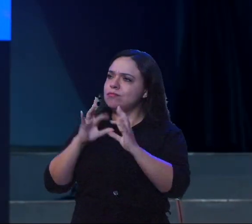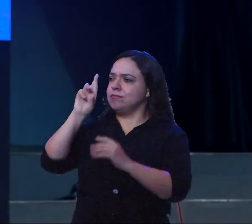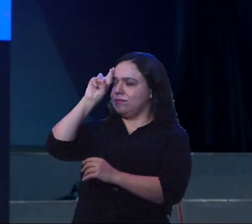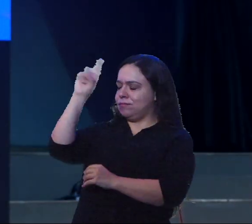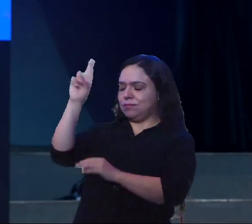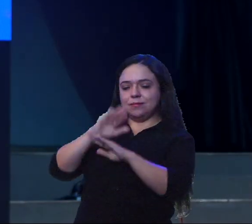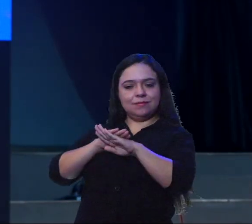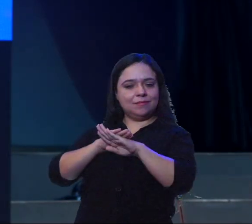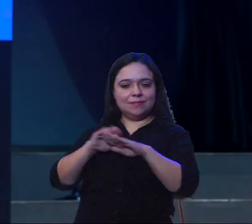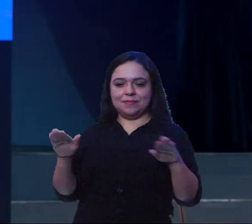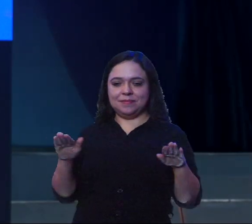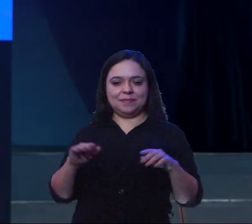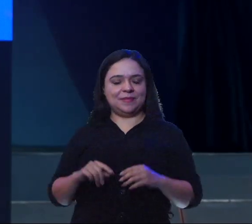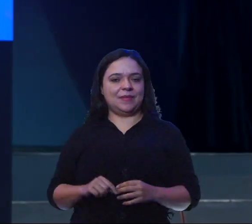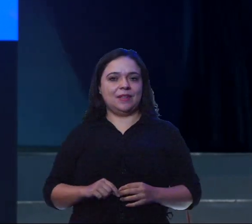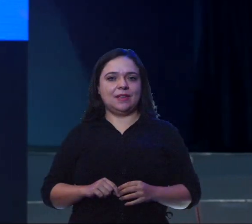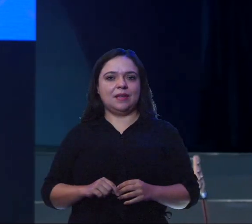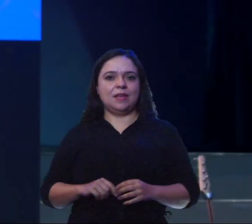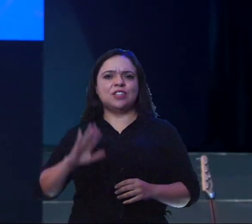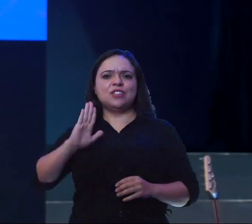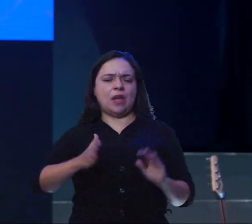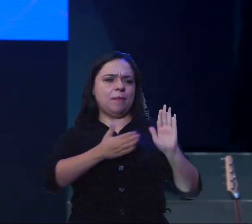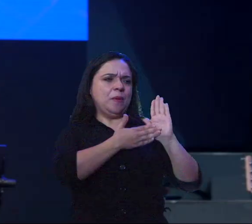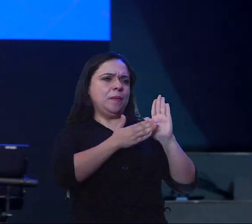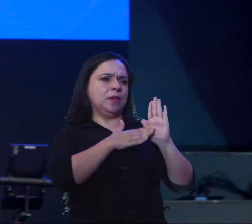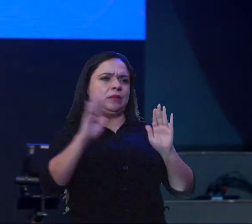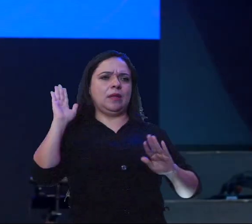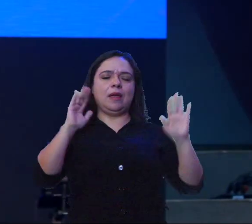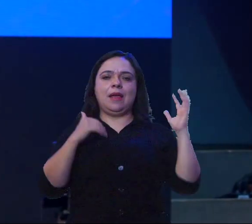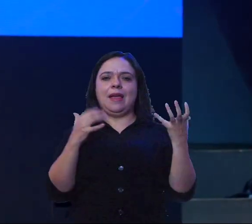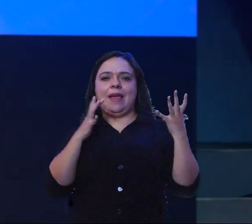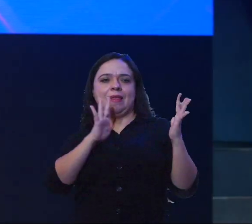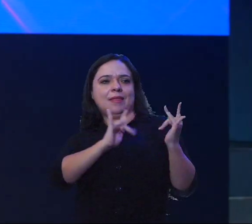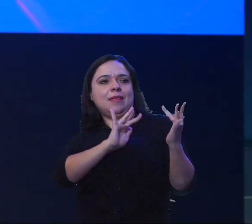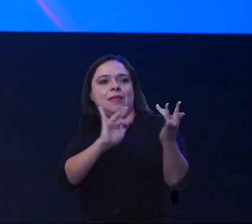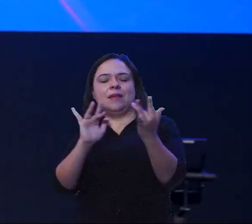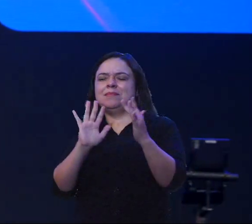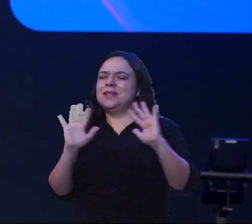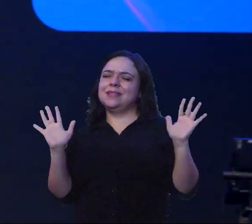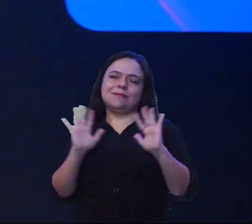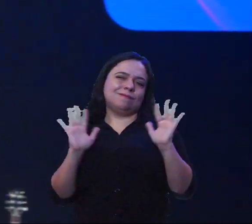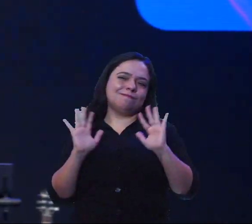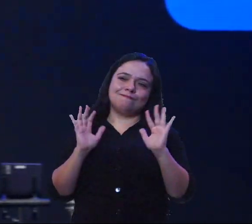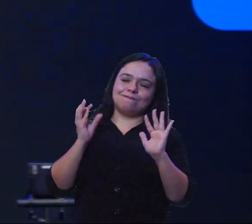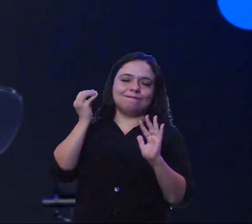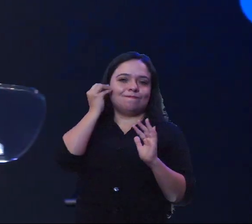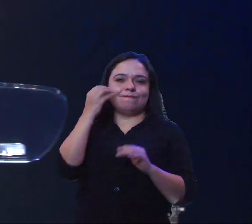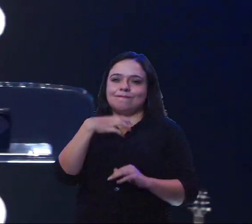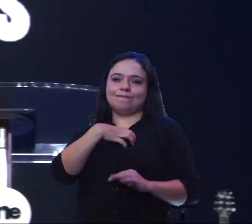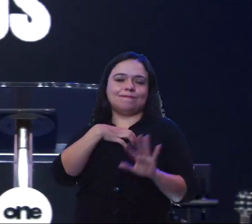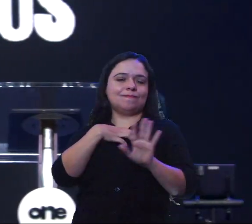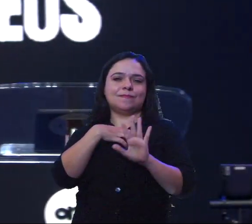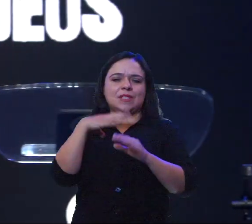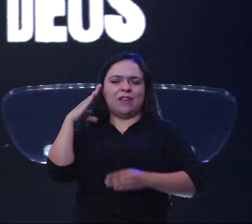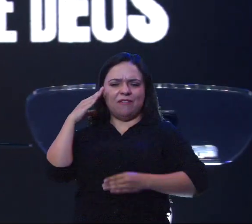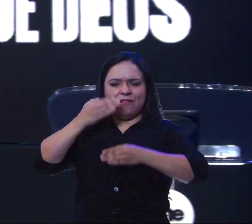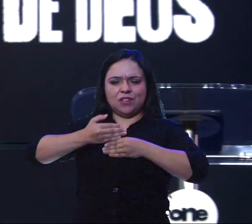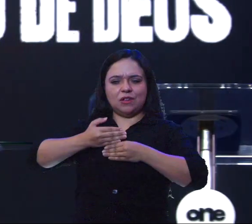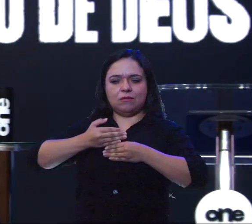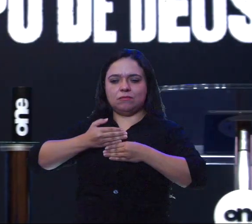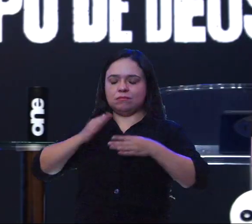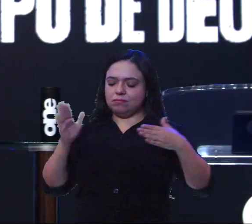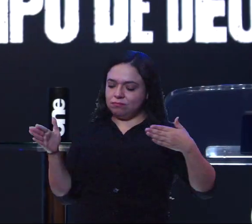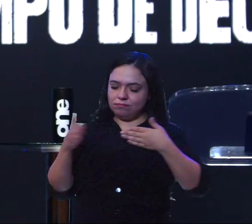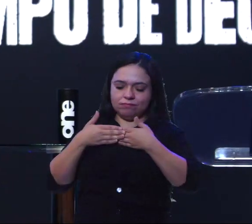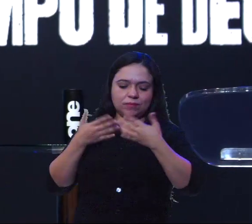Senhor. Vieram algumas propostas, candidatos por aí fora, mas nada que ela não entendia assim. E ela estava até meio fechada para